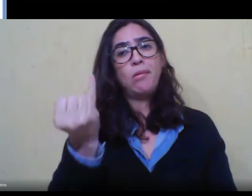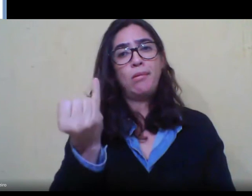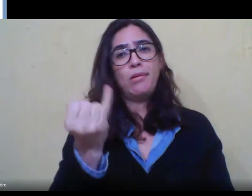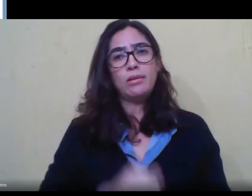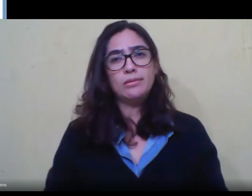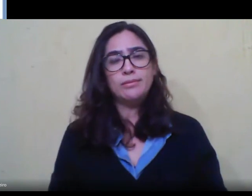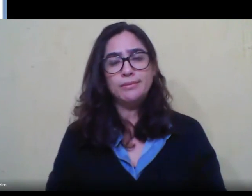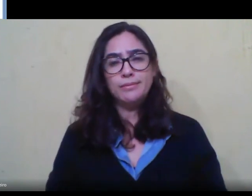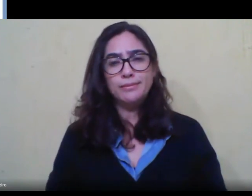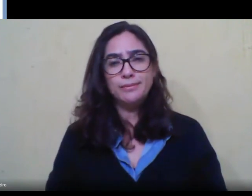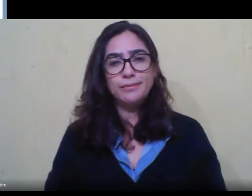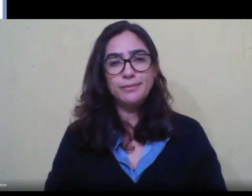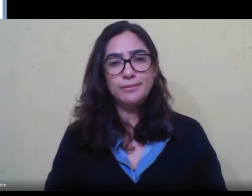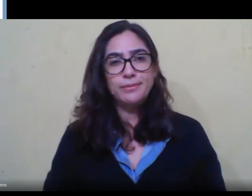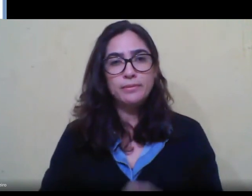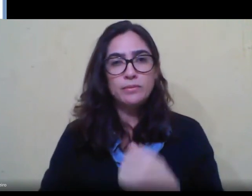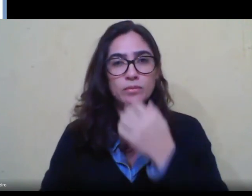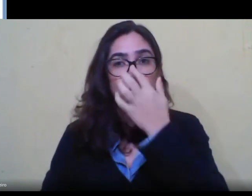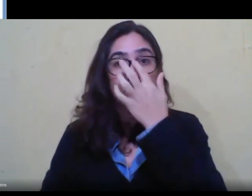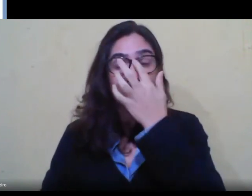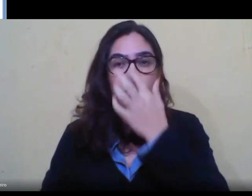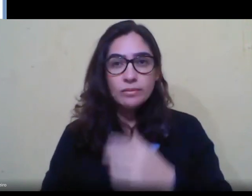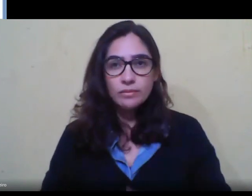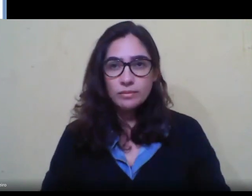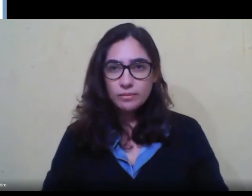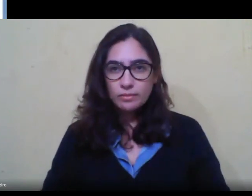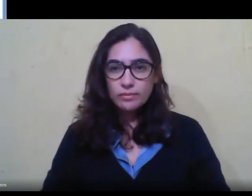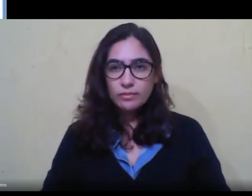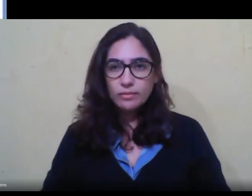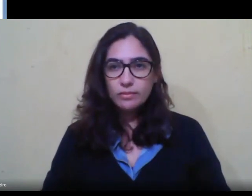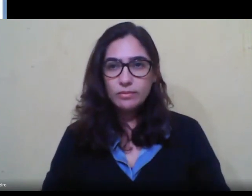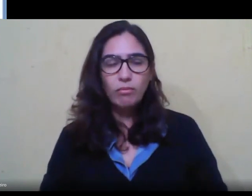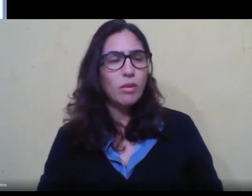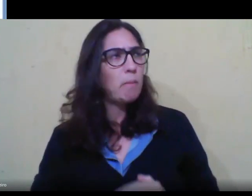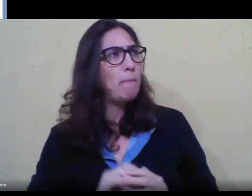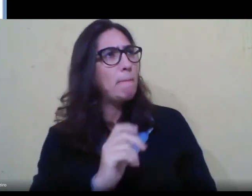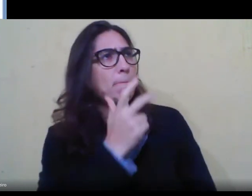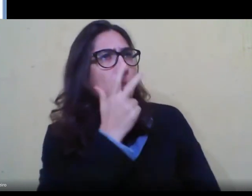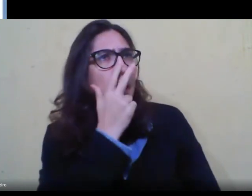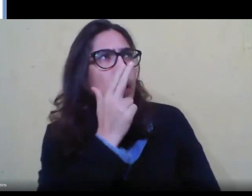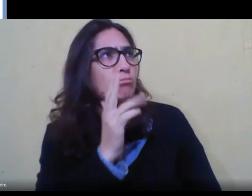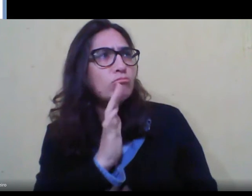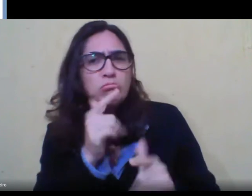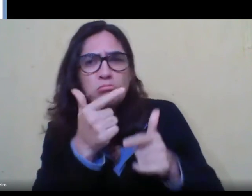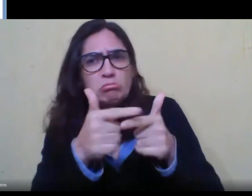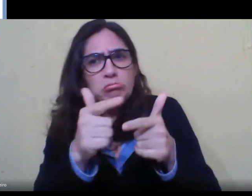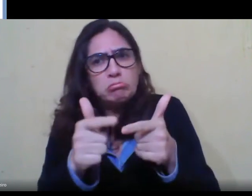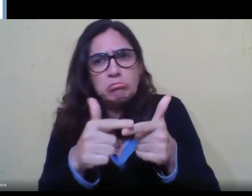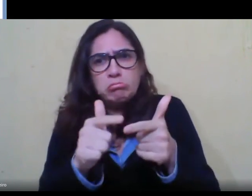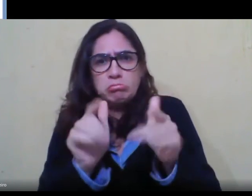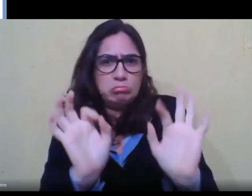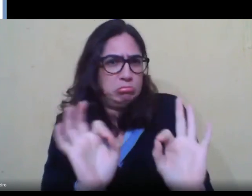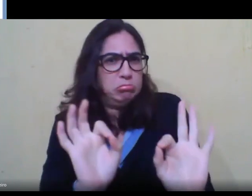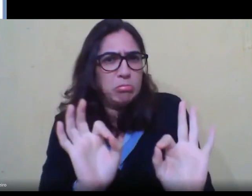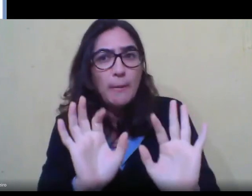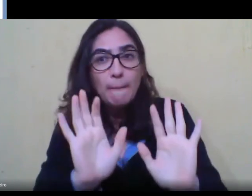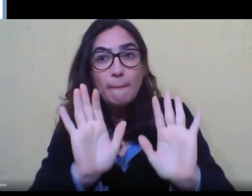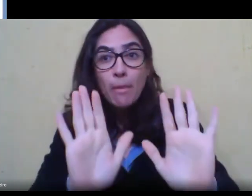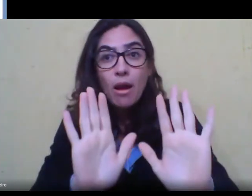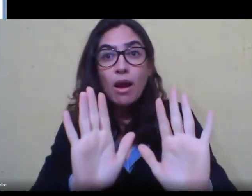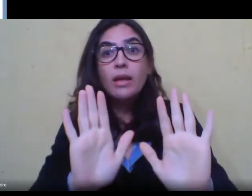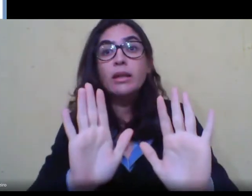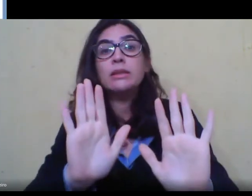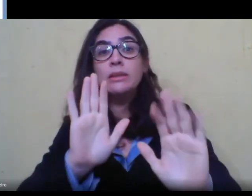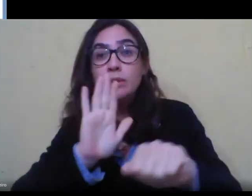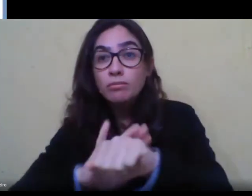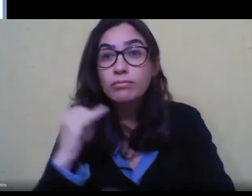Eu não vejo problema, efetivamente. Agora, o mais importante nesse processo é a gente poder disponibilizar alguma